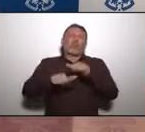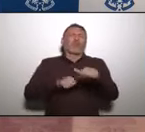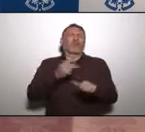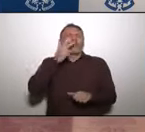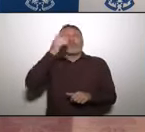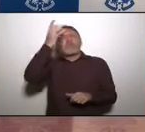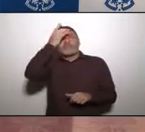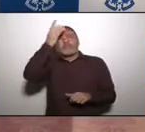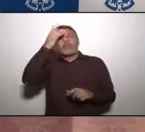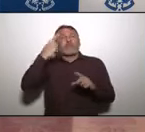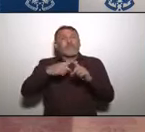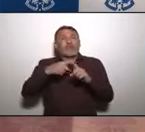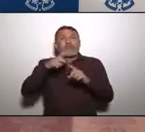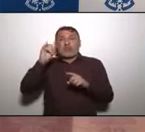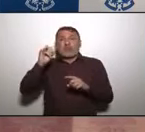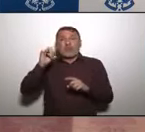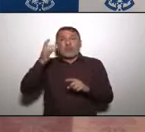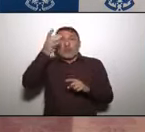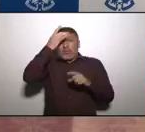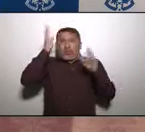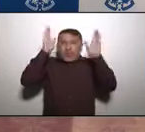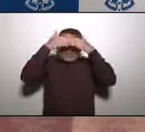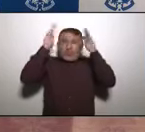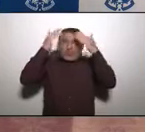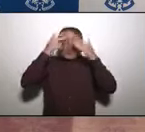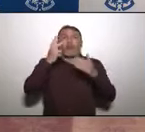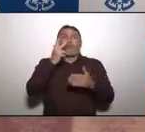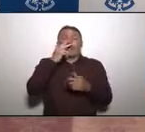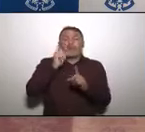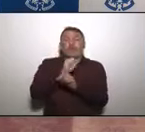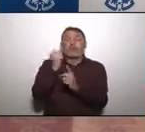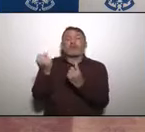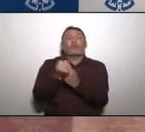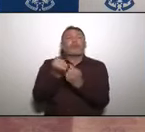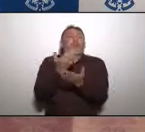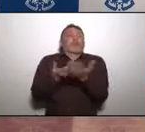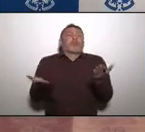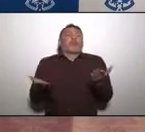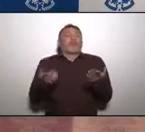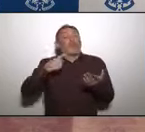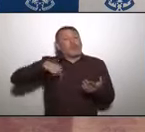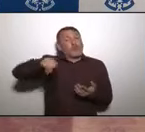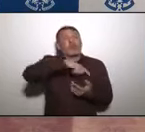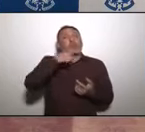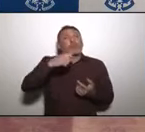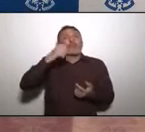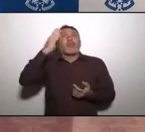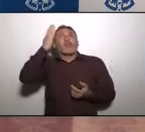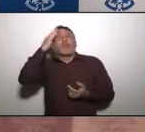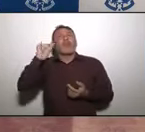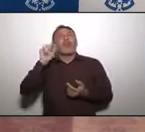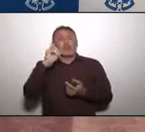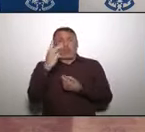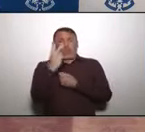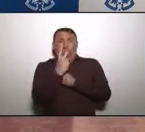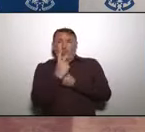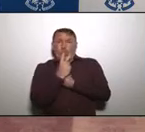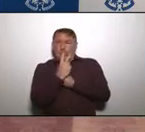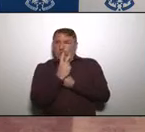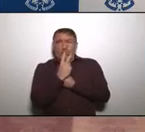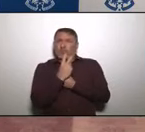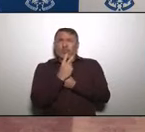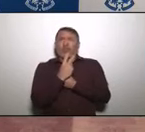essa possibilidade da gente contribuir com a sociedade. E é bom também que a gente compreenda, se a gente não cuidar de nós, nós vamos estar colocando em risco só a